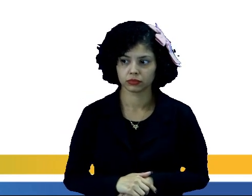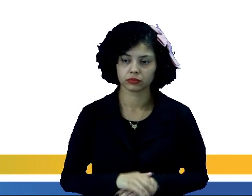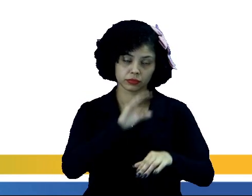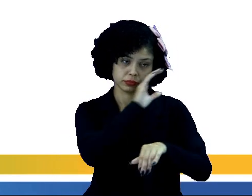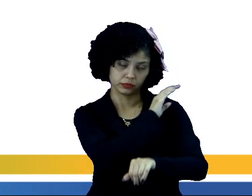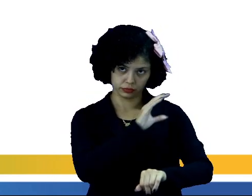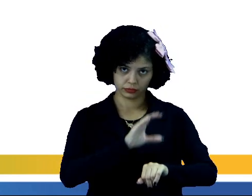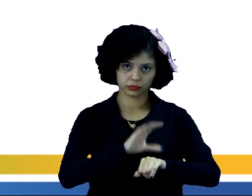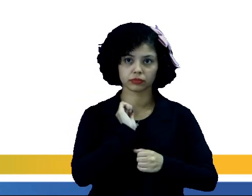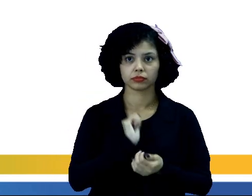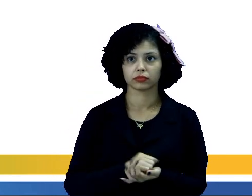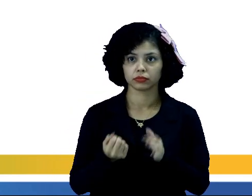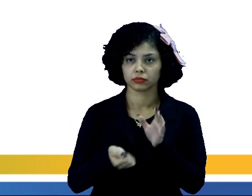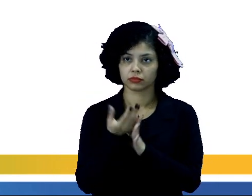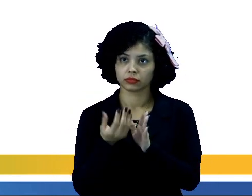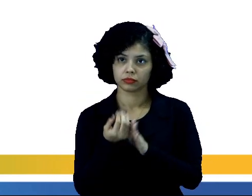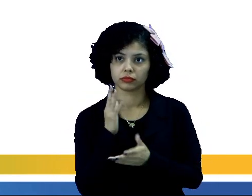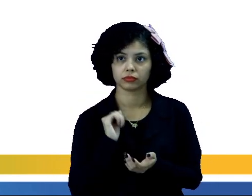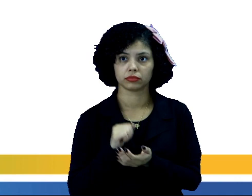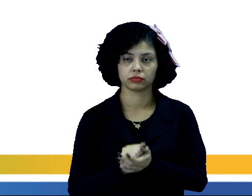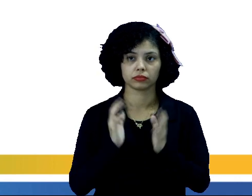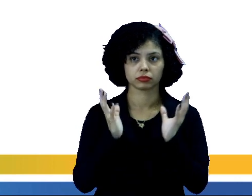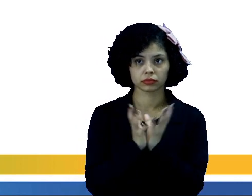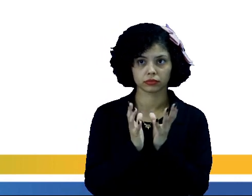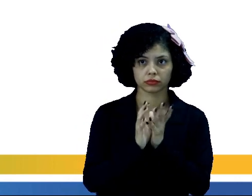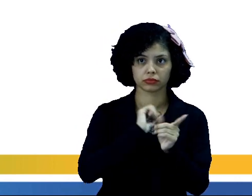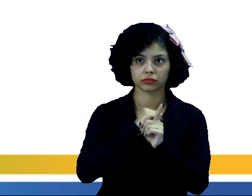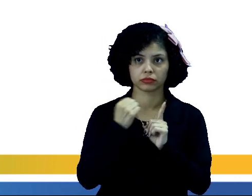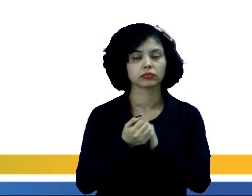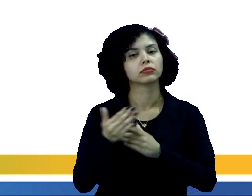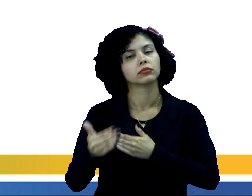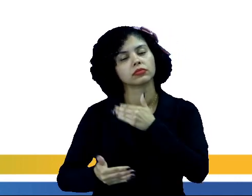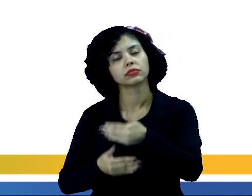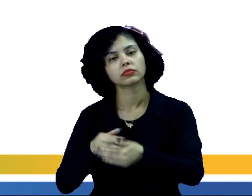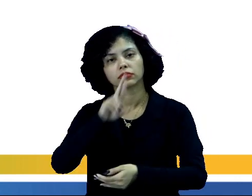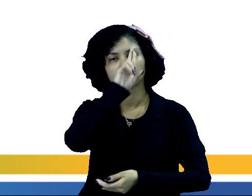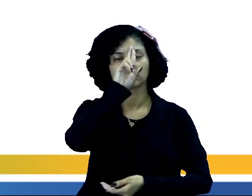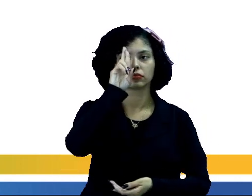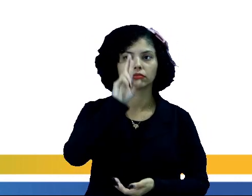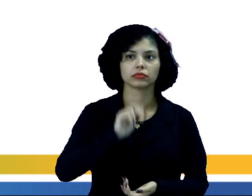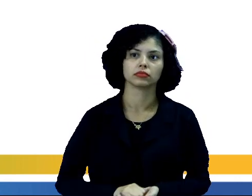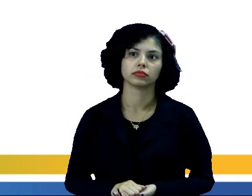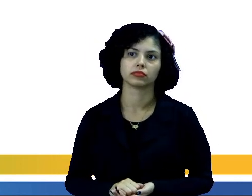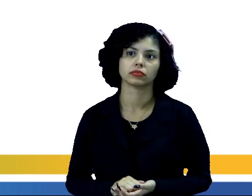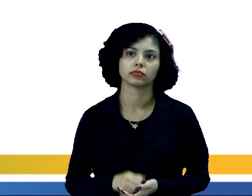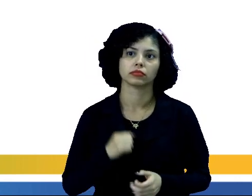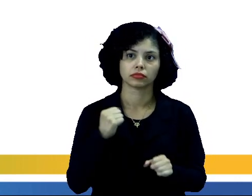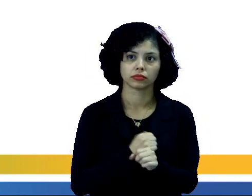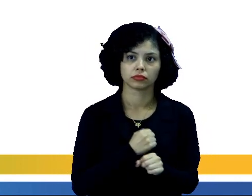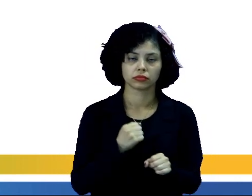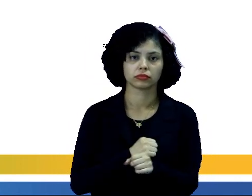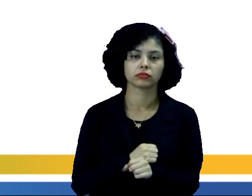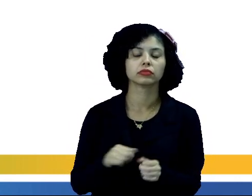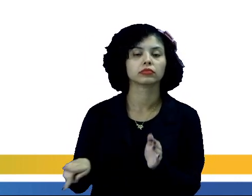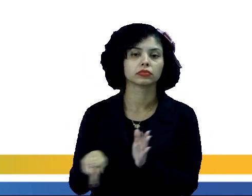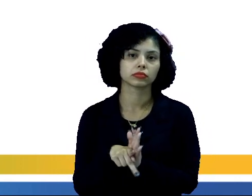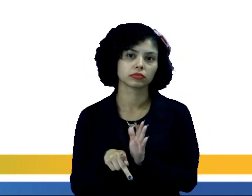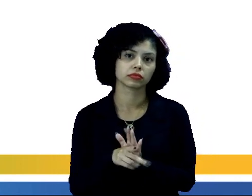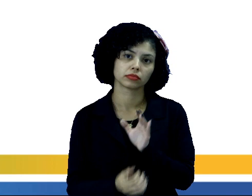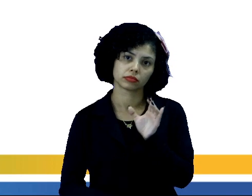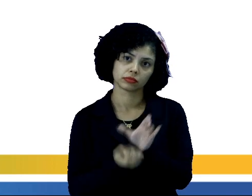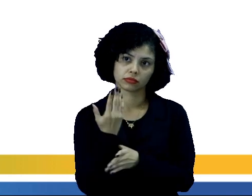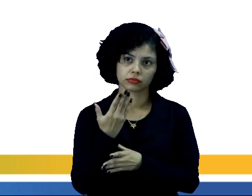As culturas, elas são produzidas pelos grupos sociais ao longo das suas histórias. na construção de suas formas